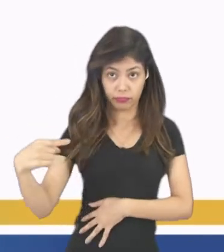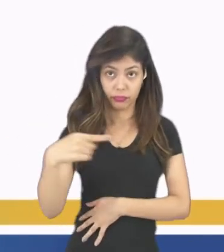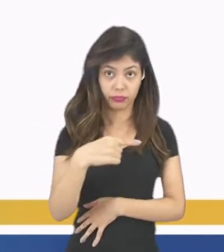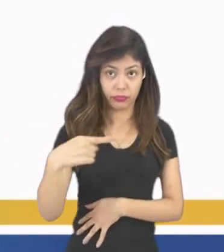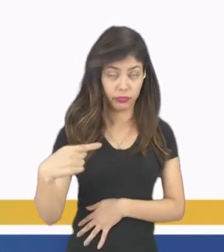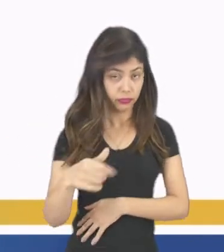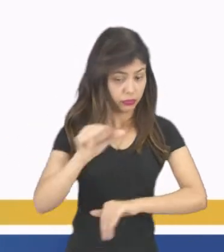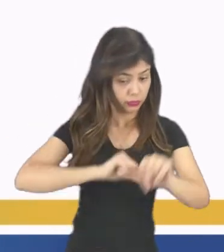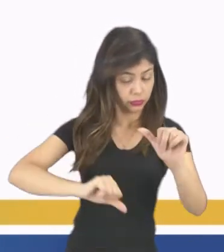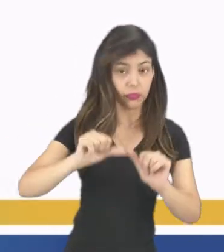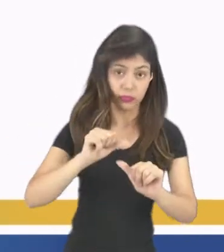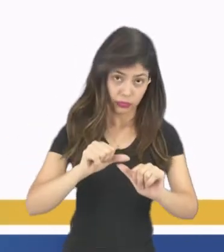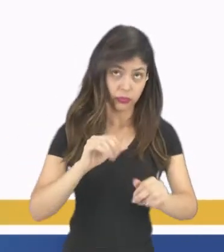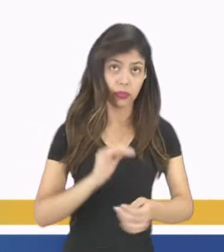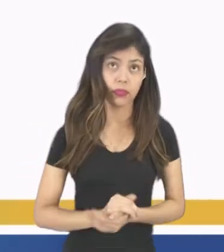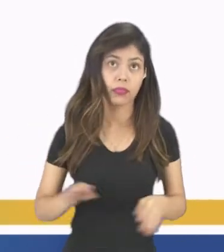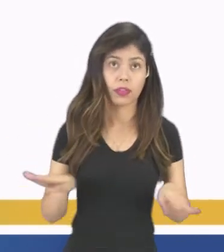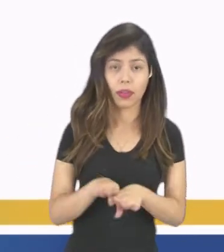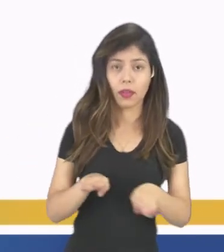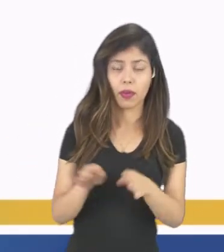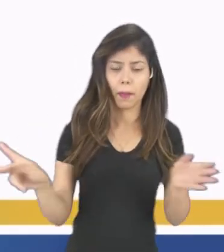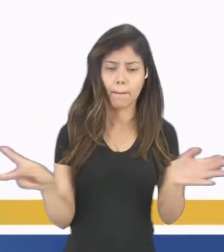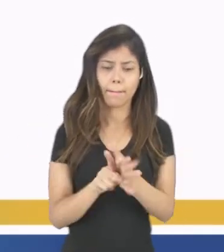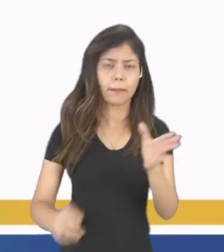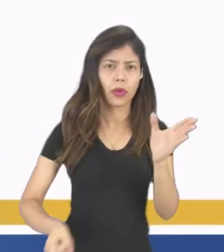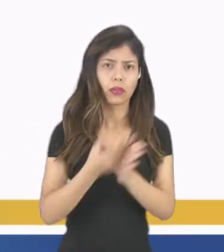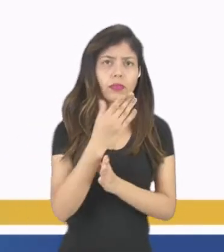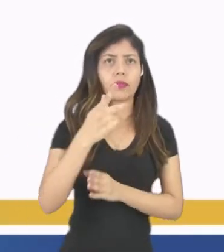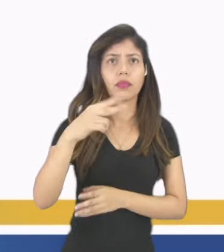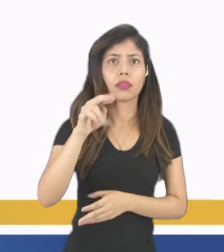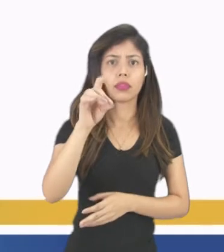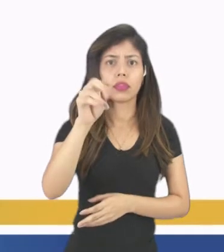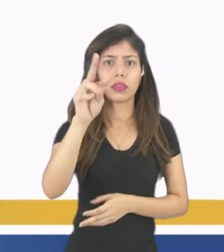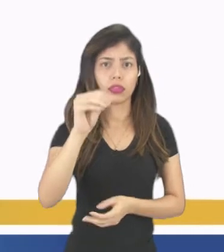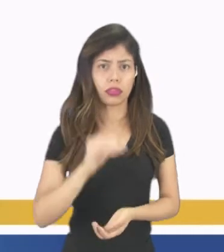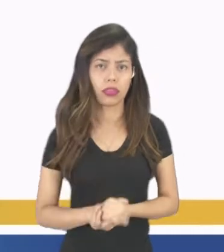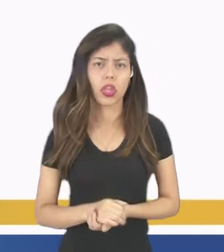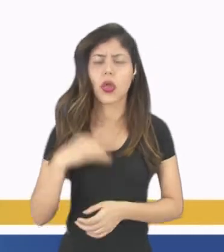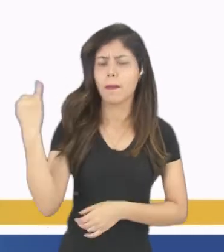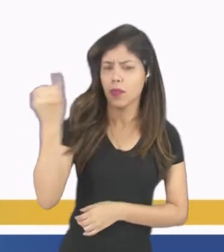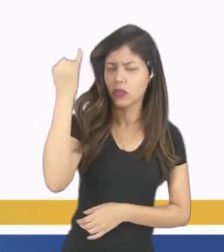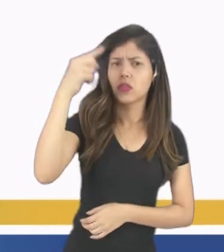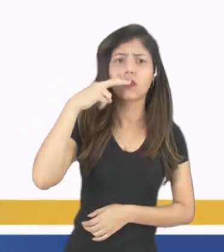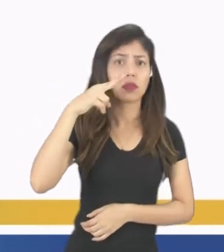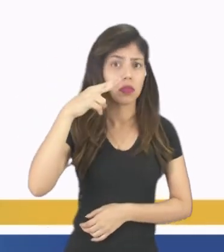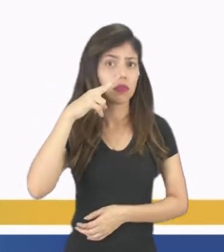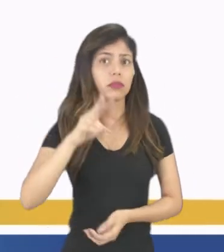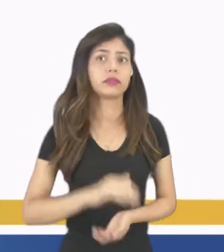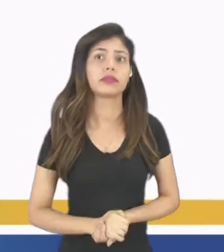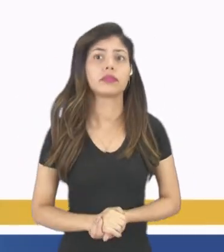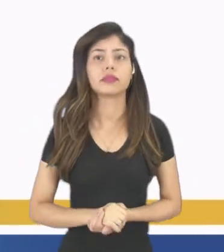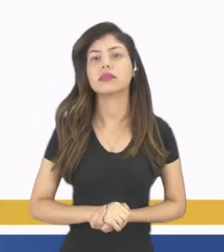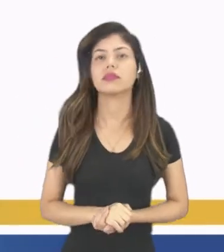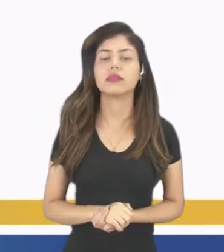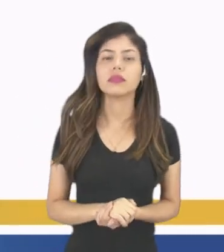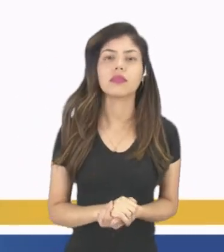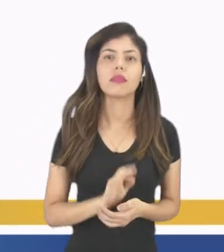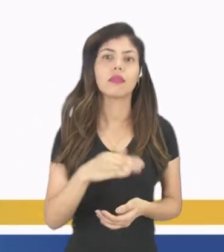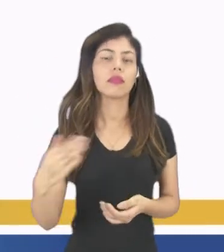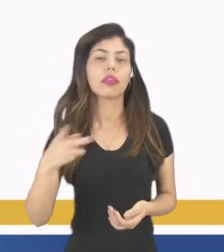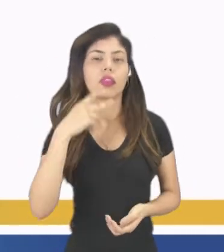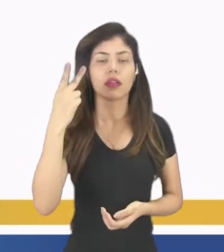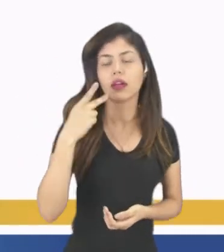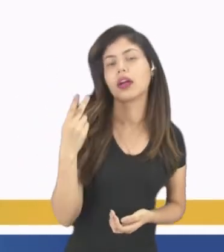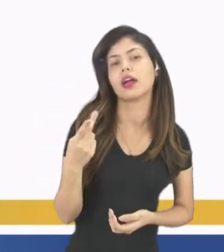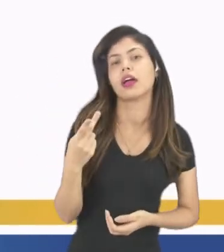a transformação, e temos o produto. E é muito importante vocês sempre estar, quando a gente falar